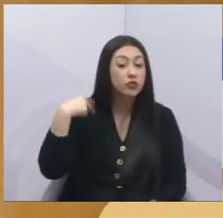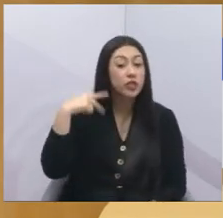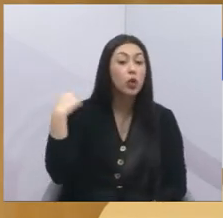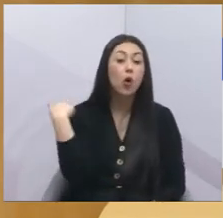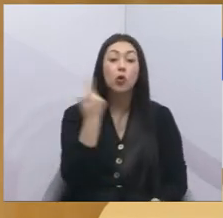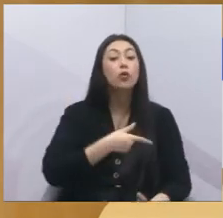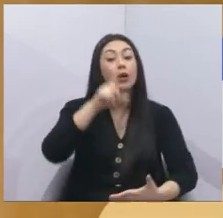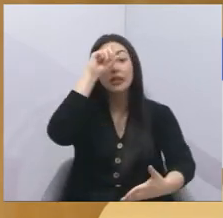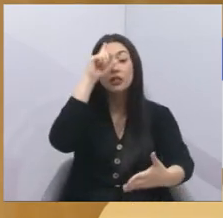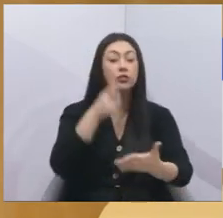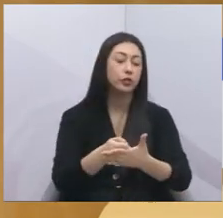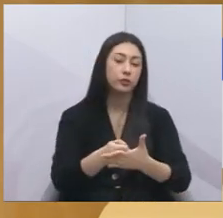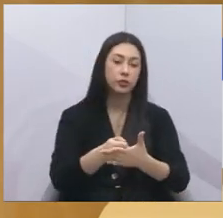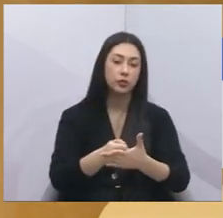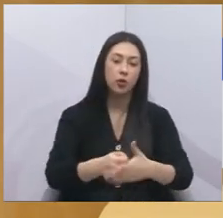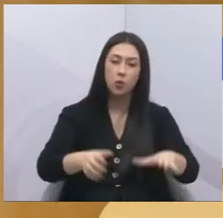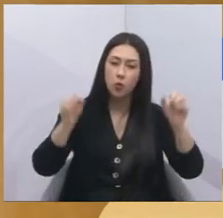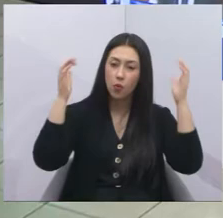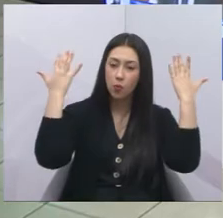casa.